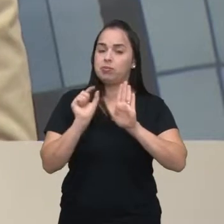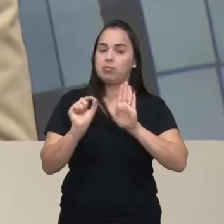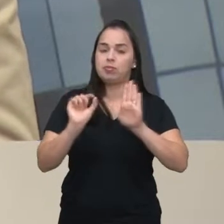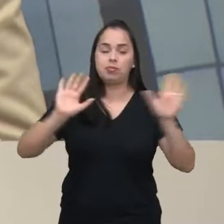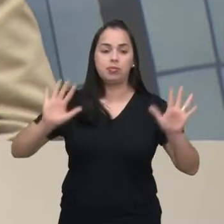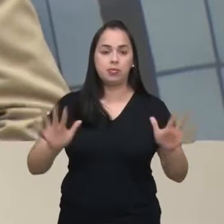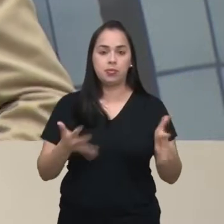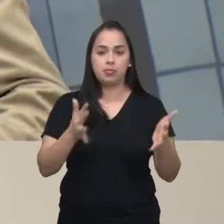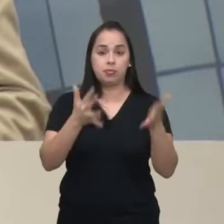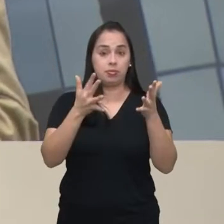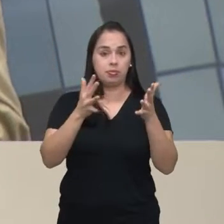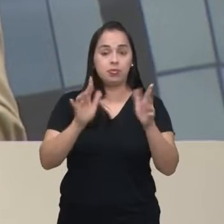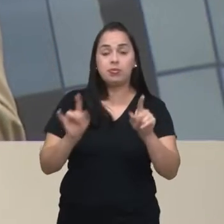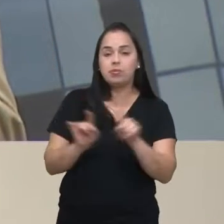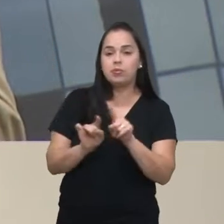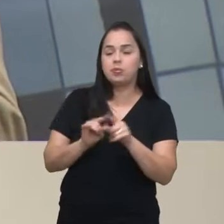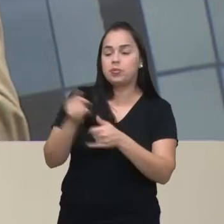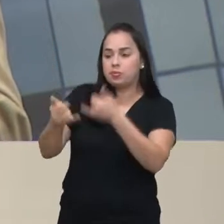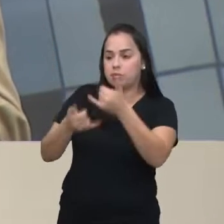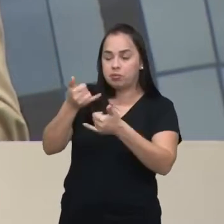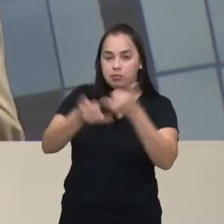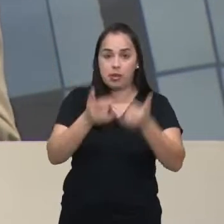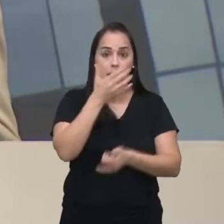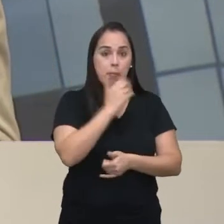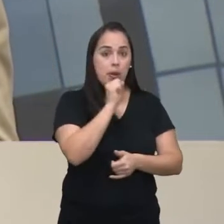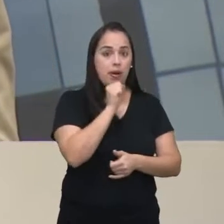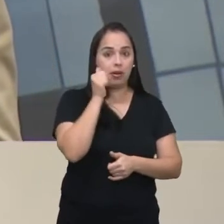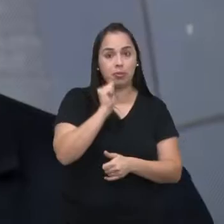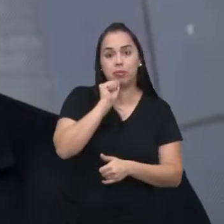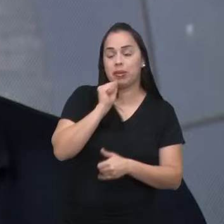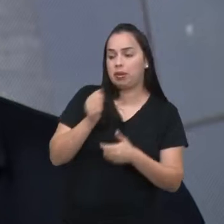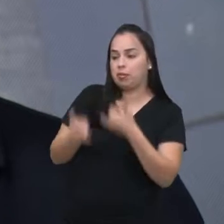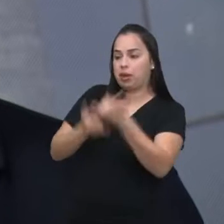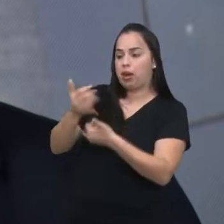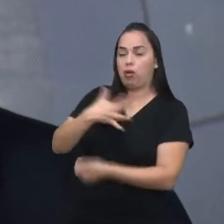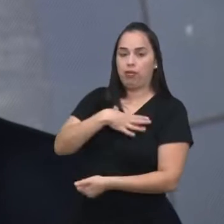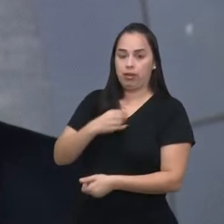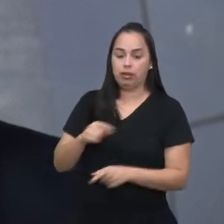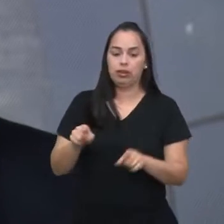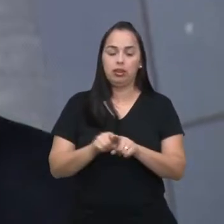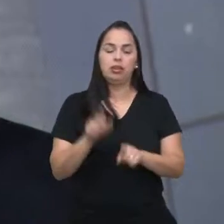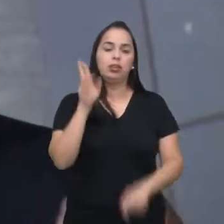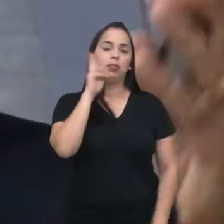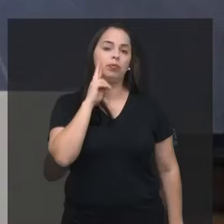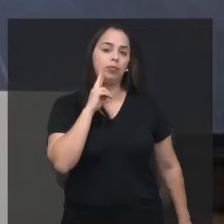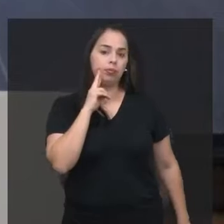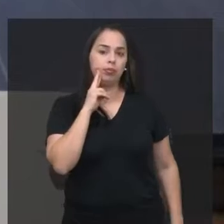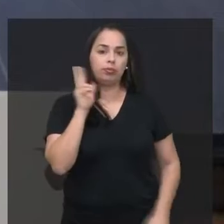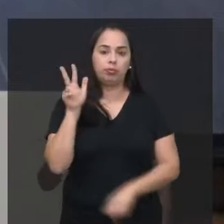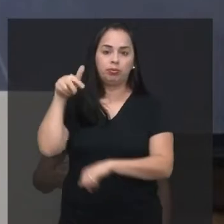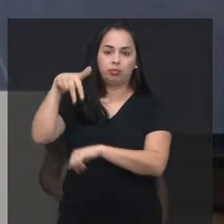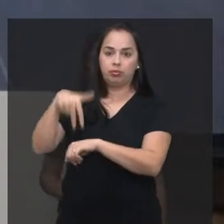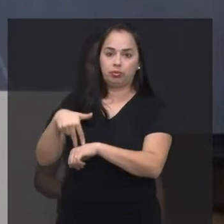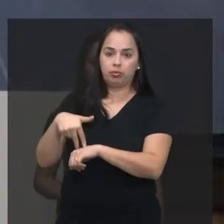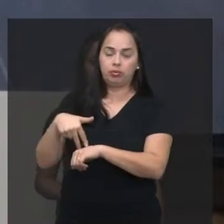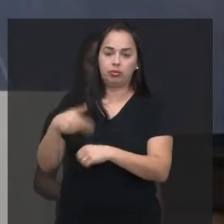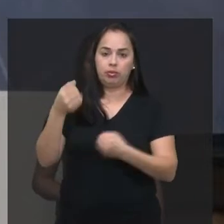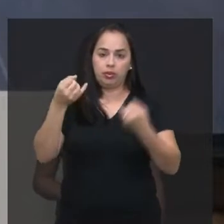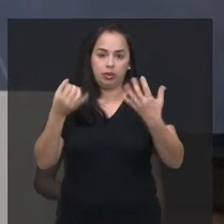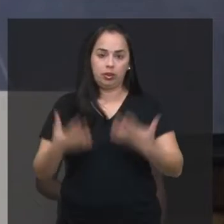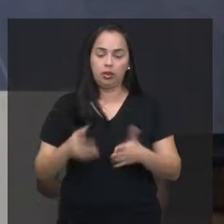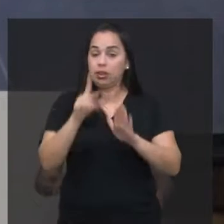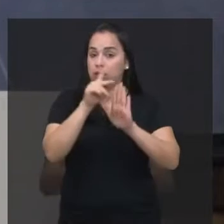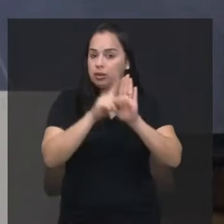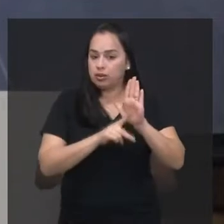ele que Visa incentivar momentos de brincadeiras entre pais e filhos já o Vereador Renato Santiago usou a Tribuna para